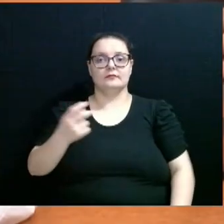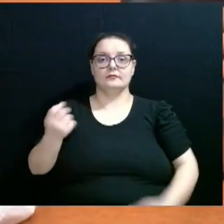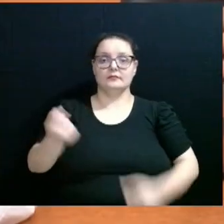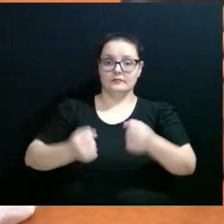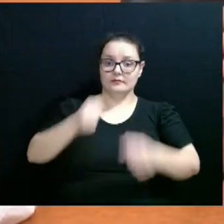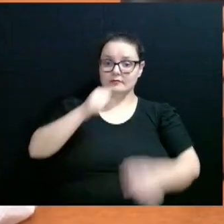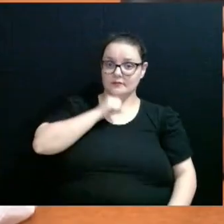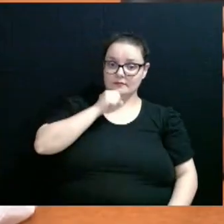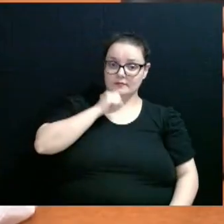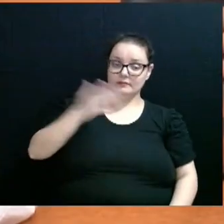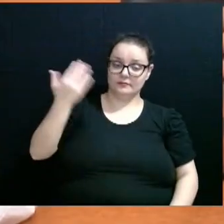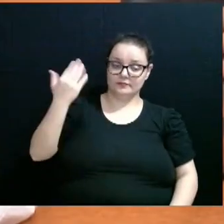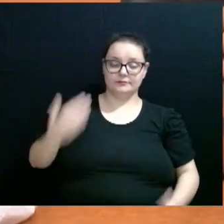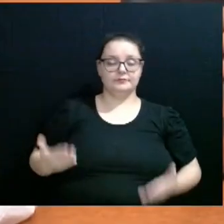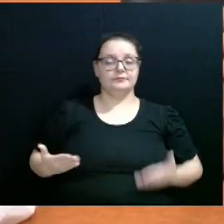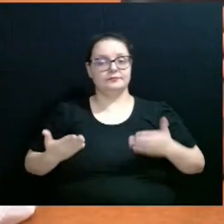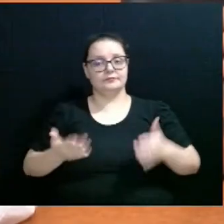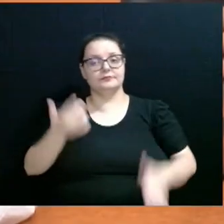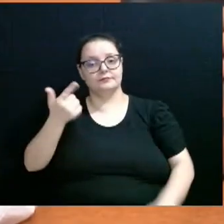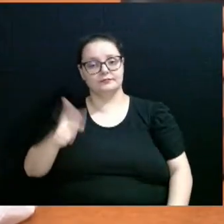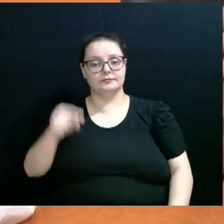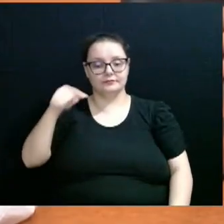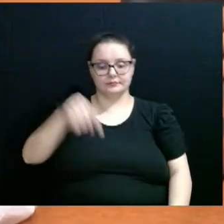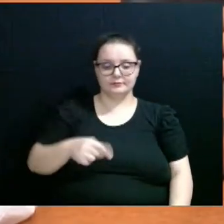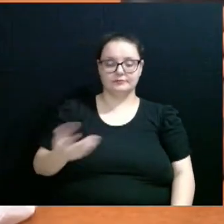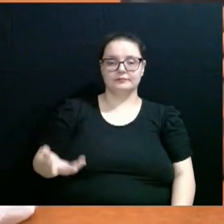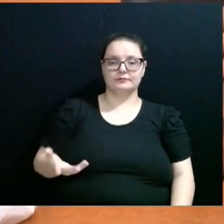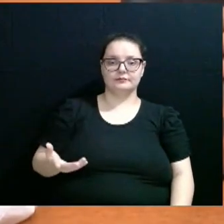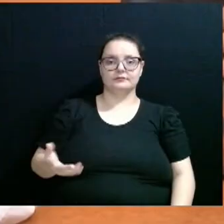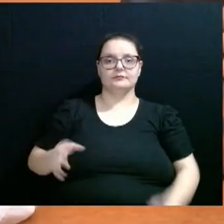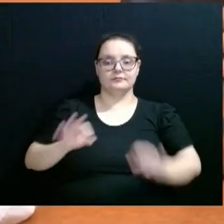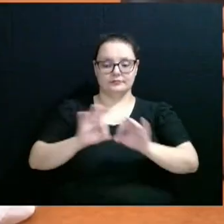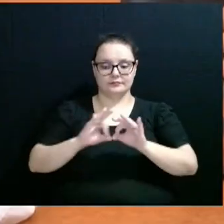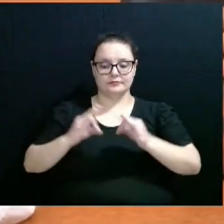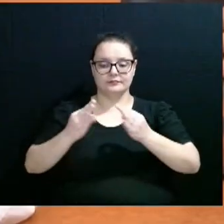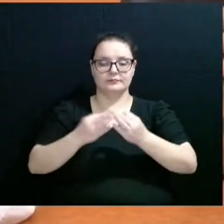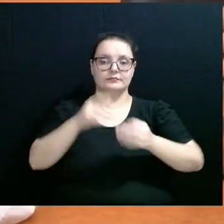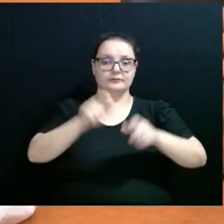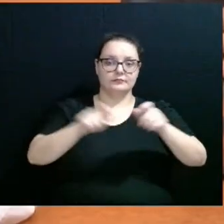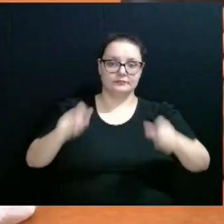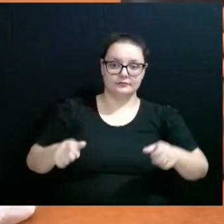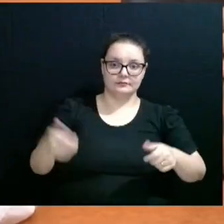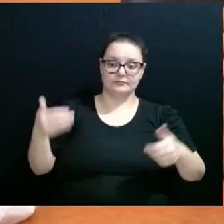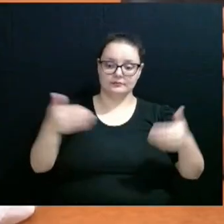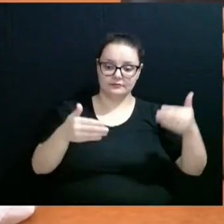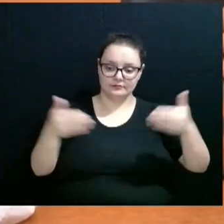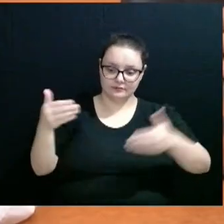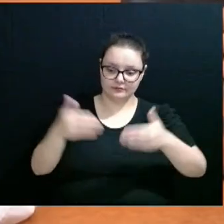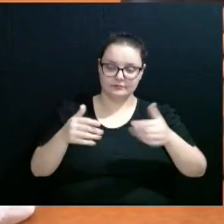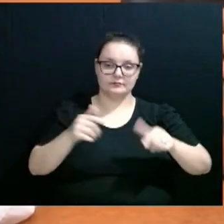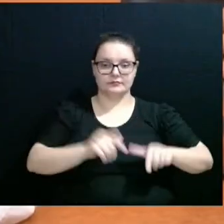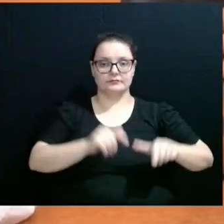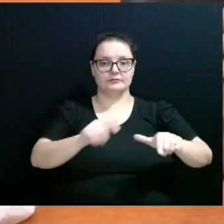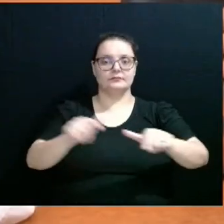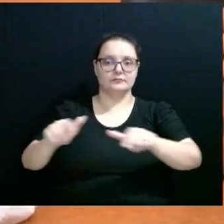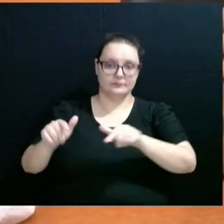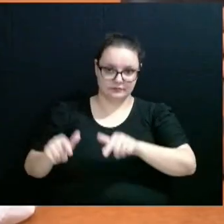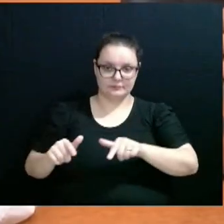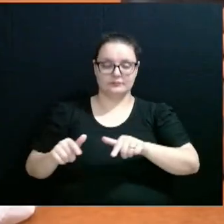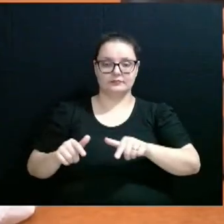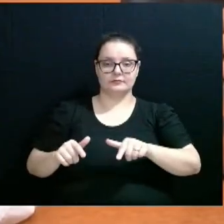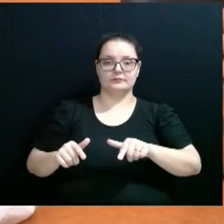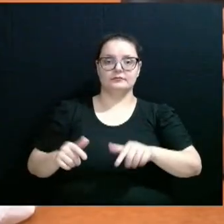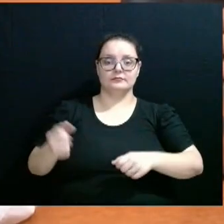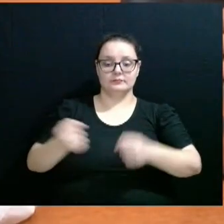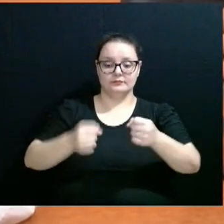trazer novamente aqui com que as famílias, as pessoas frequentem os lugares através dos carros antigos,